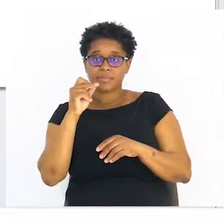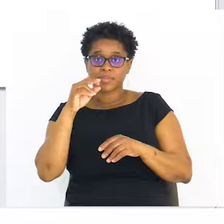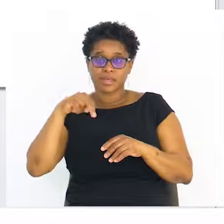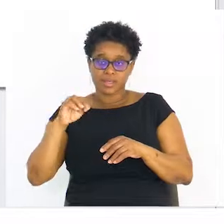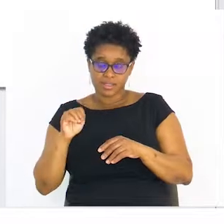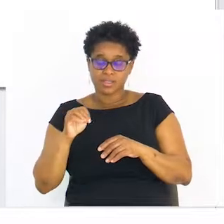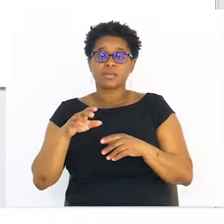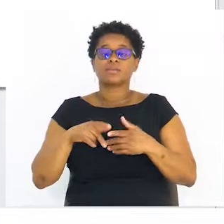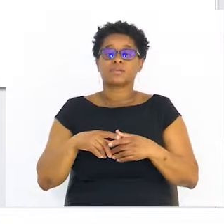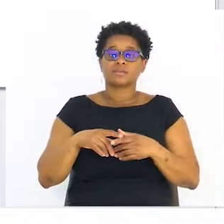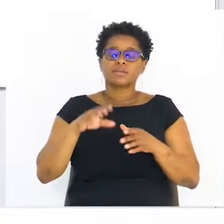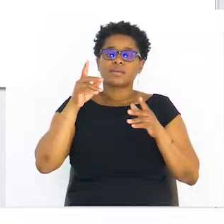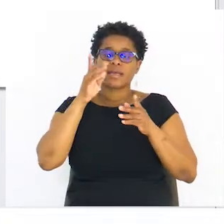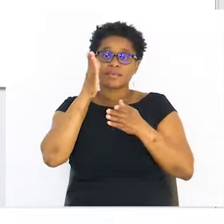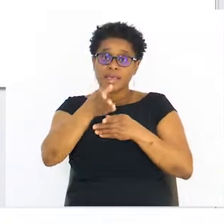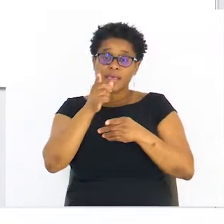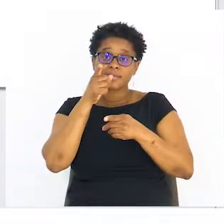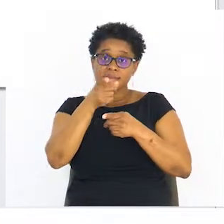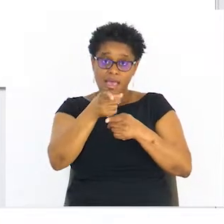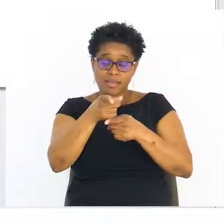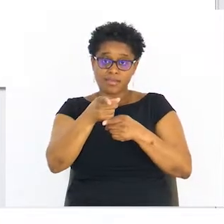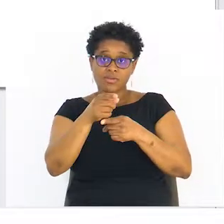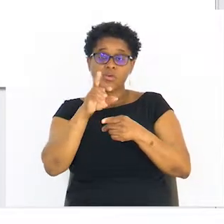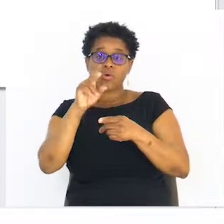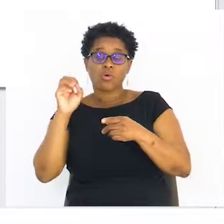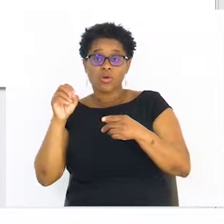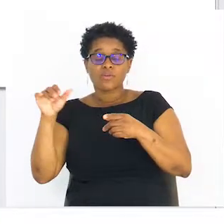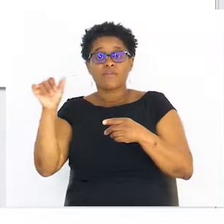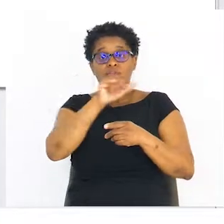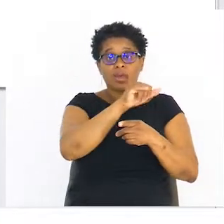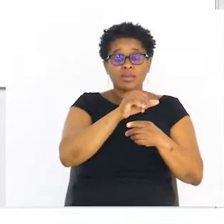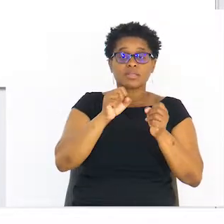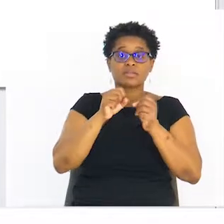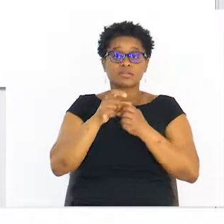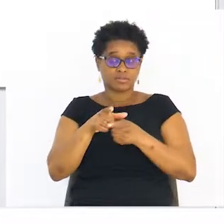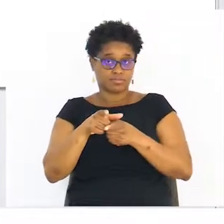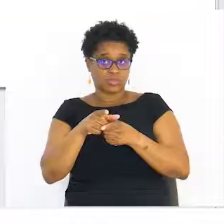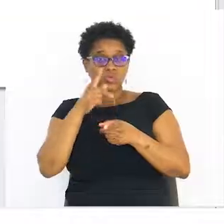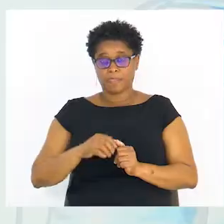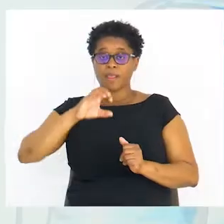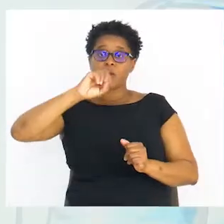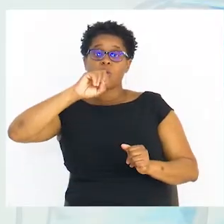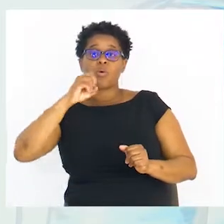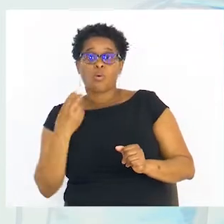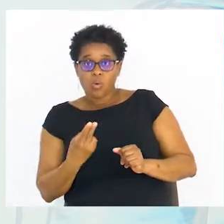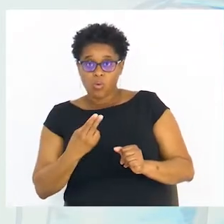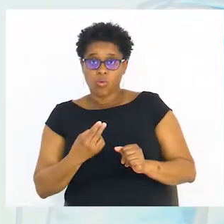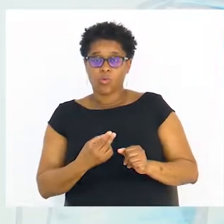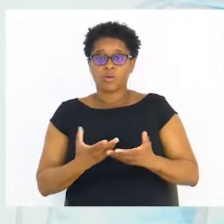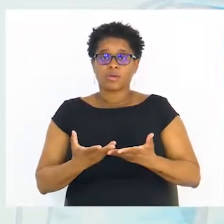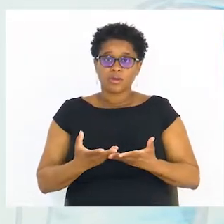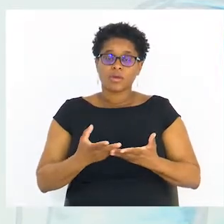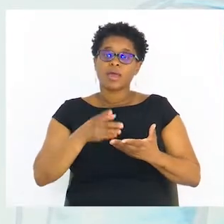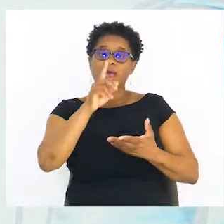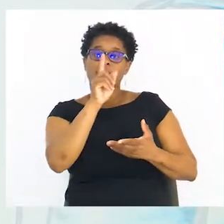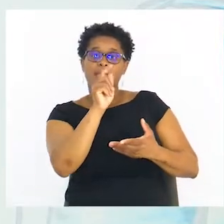seta significa as rotas de expansões dos hominídeos pelos continentes. Ou então,